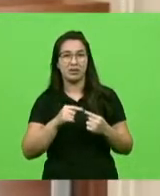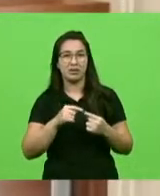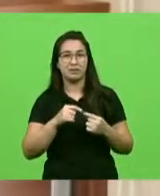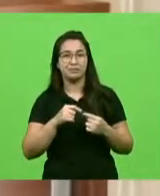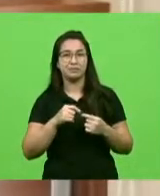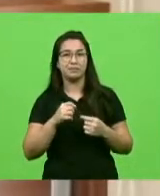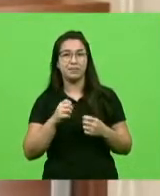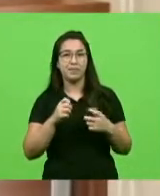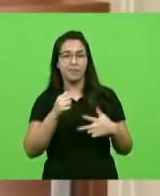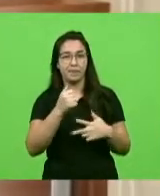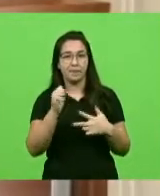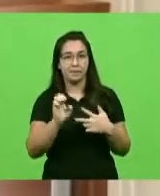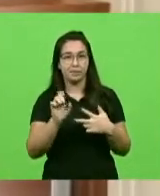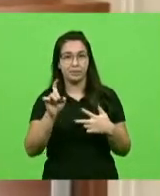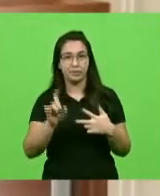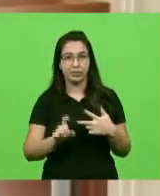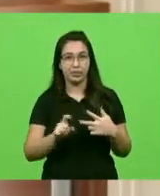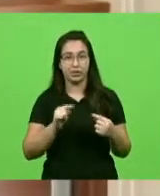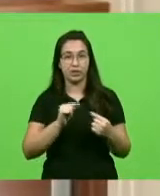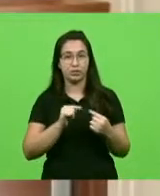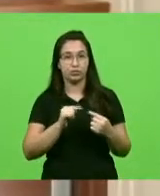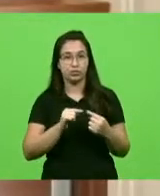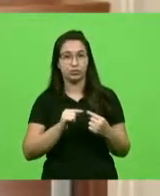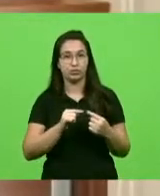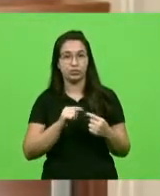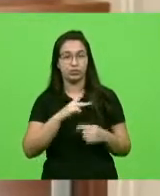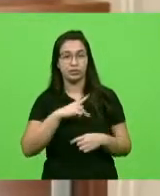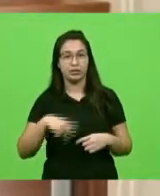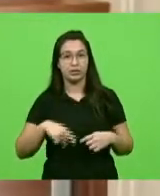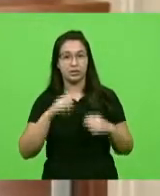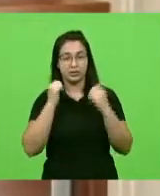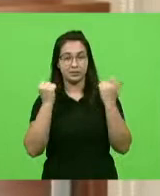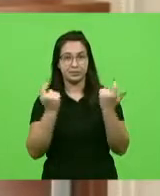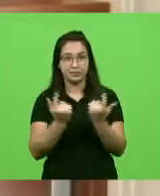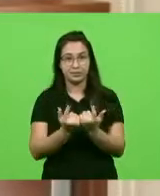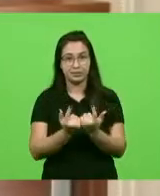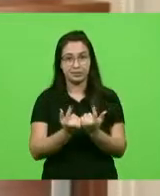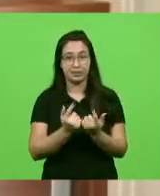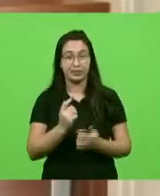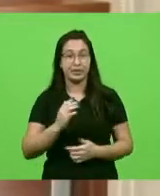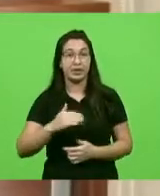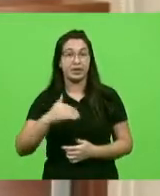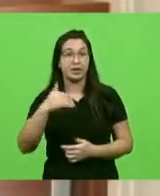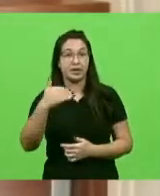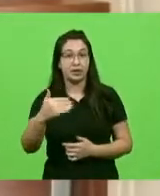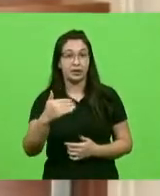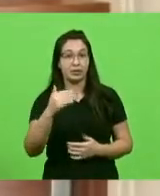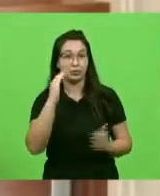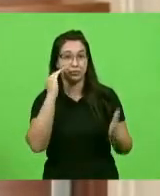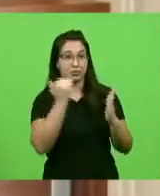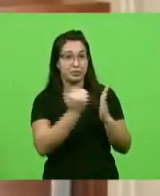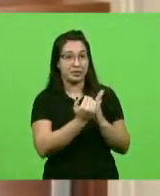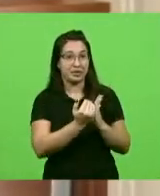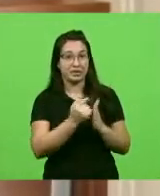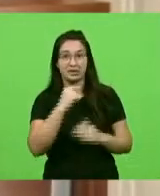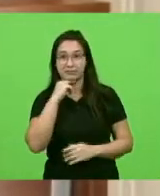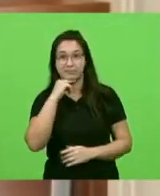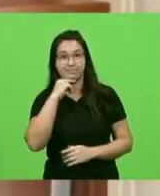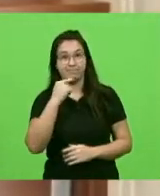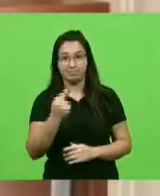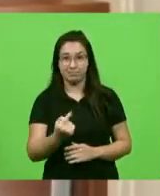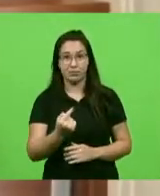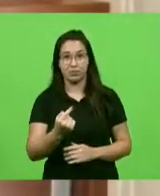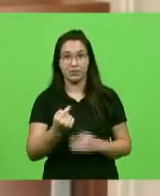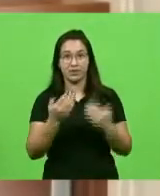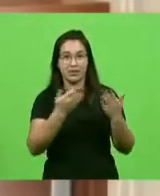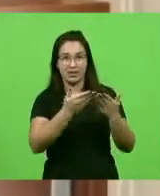então presidente da Assembleia Legislativa, e que, diante da impossibilidade de cumprir esse objetivo, os